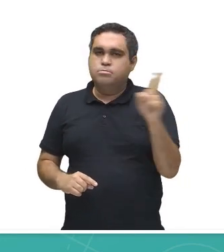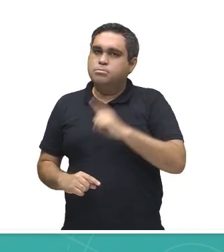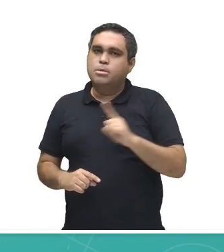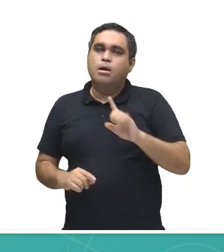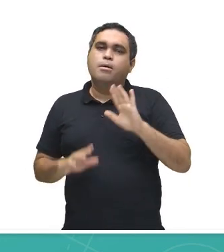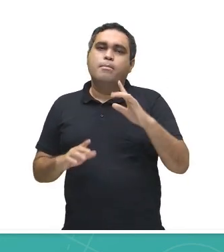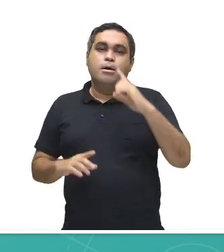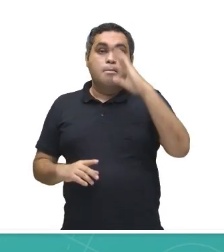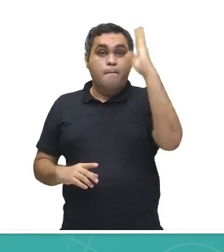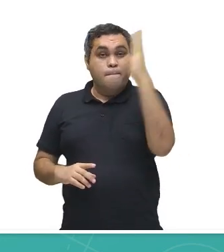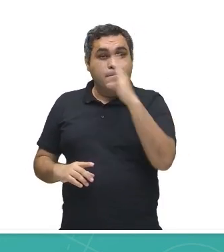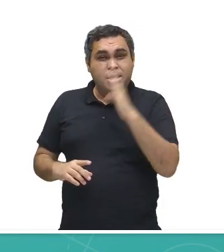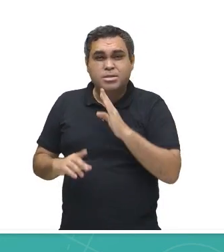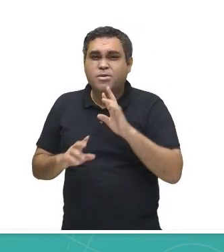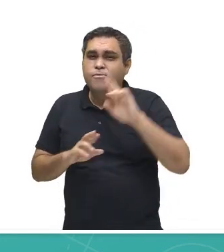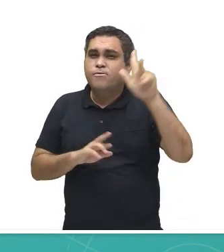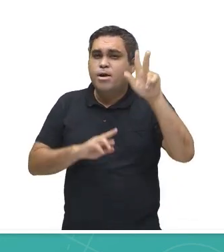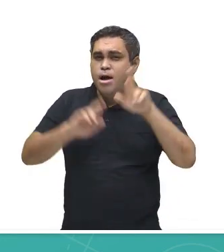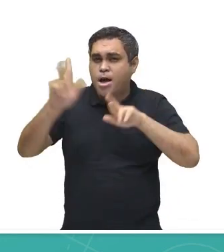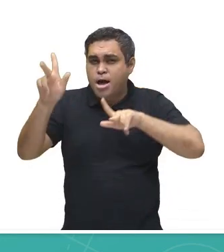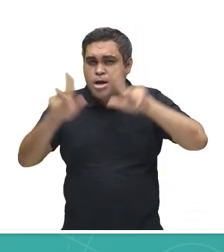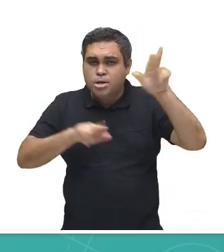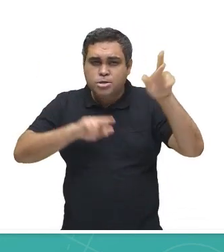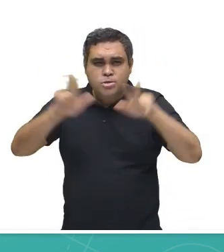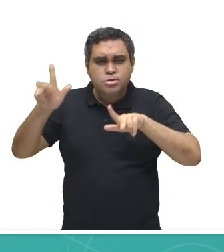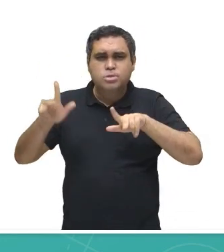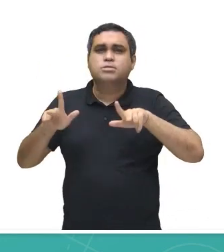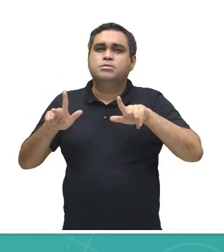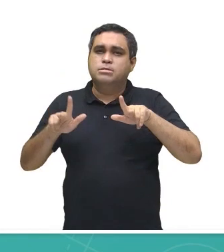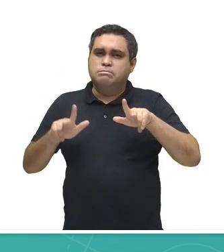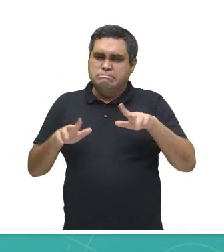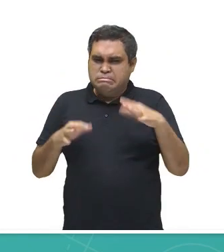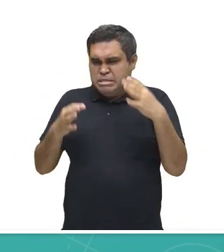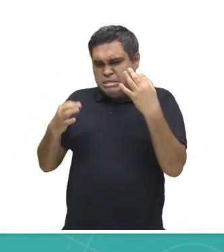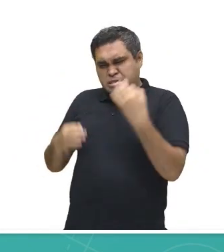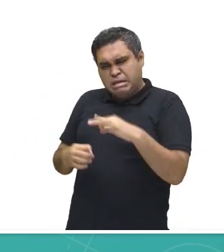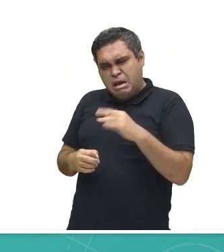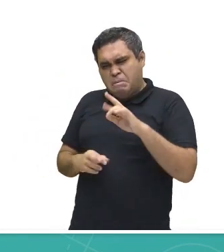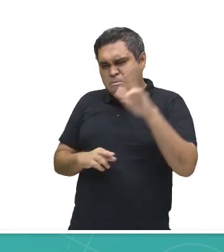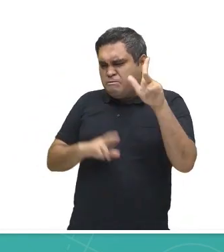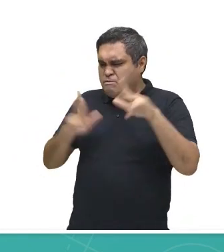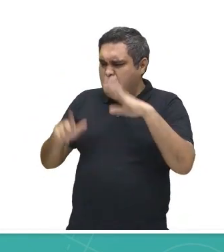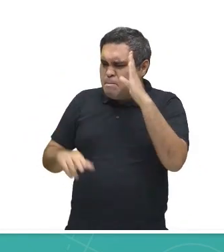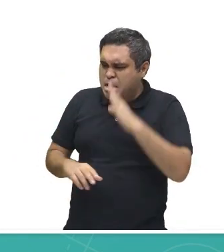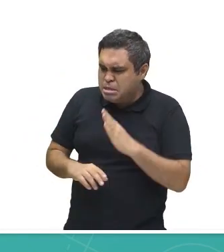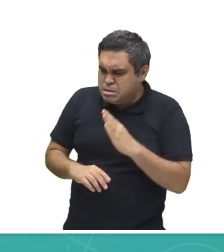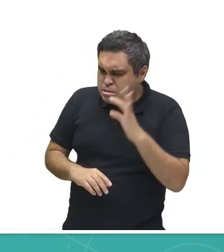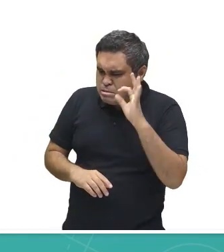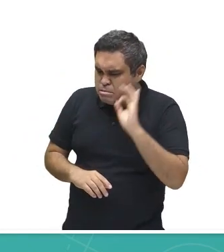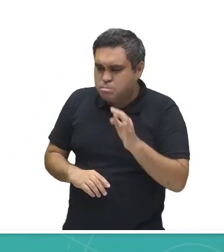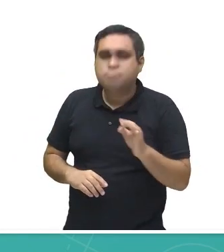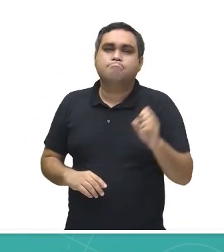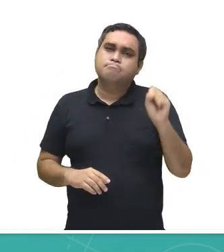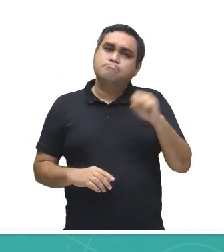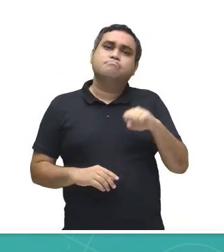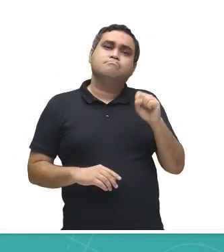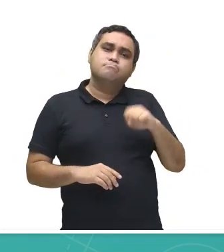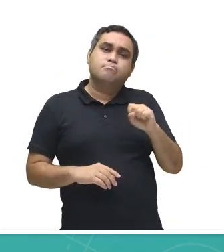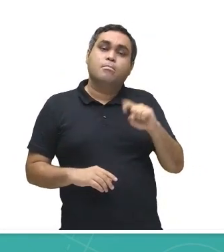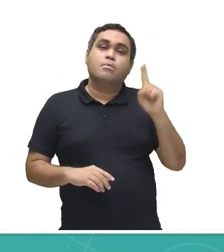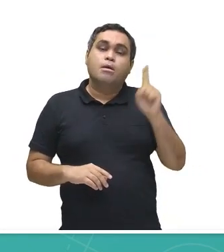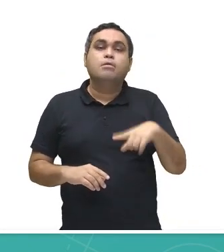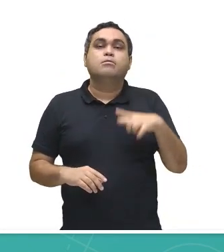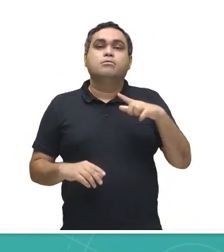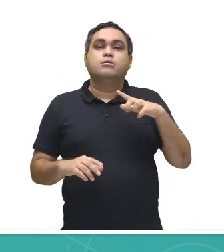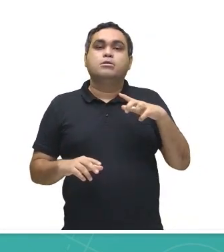vários Brasis. Professora, tá certo? Brasis, sim, tá? Isso aí é até um tipo de